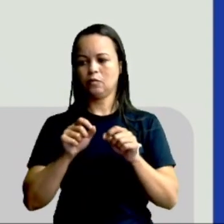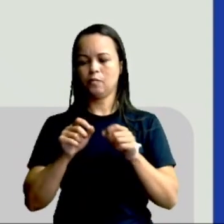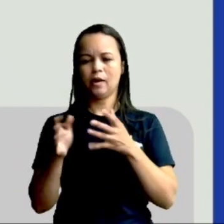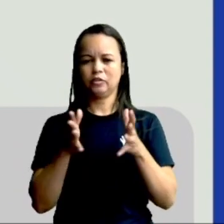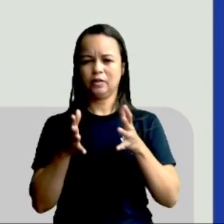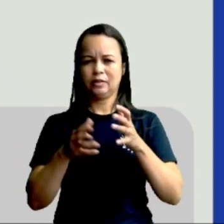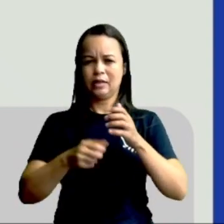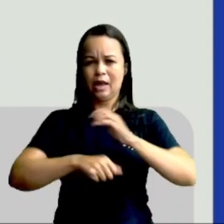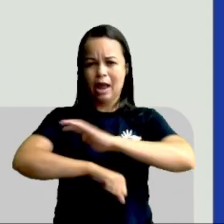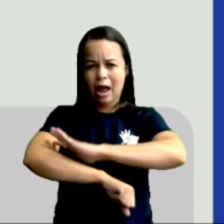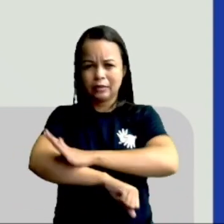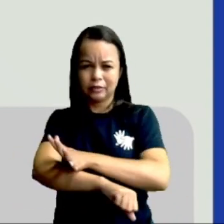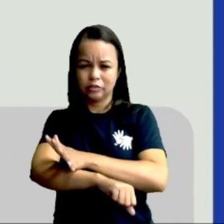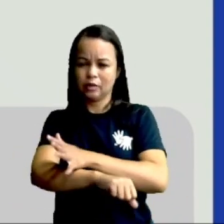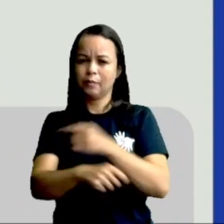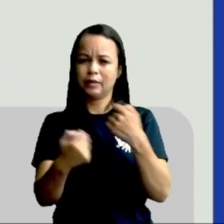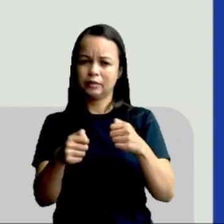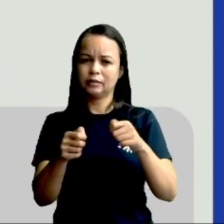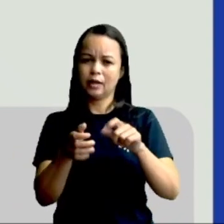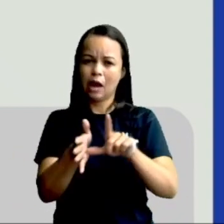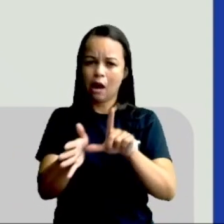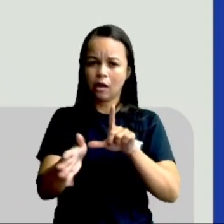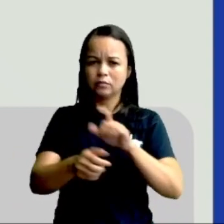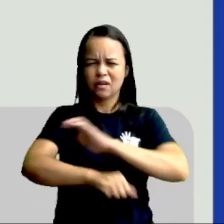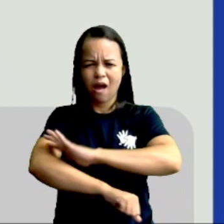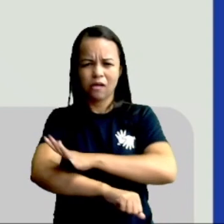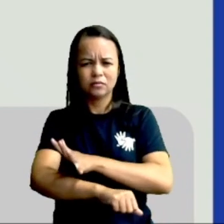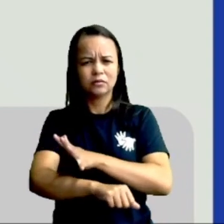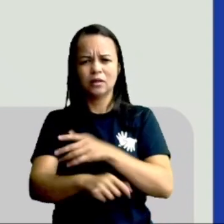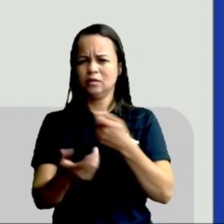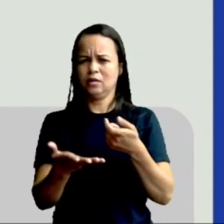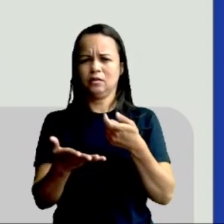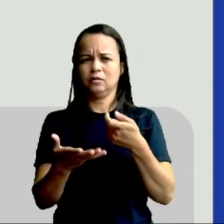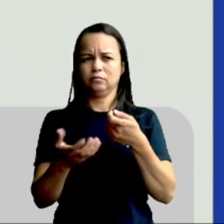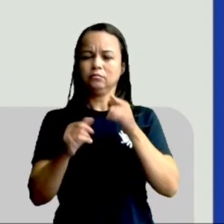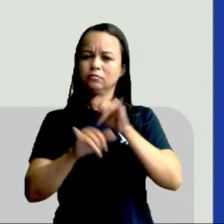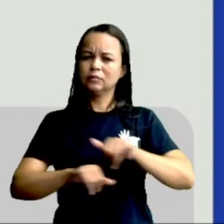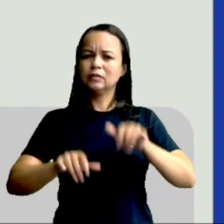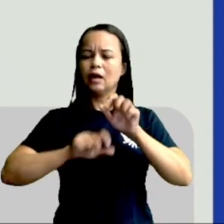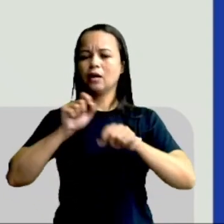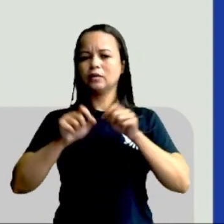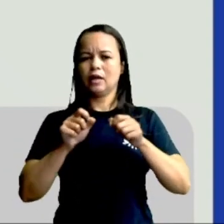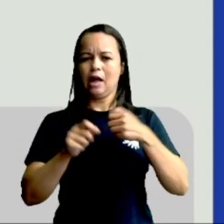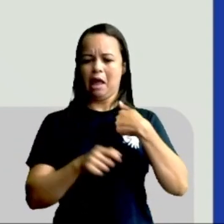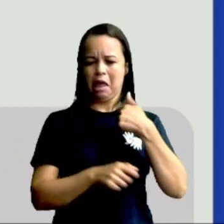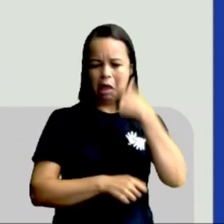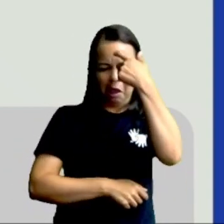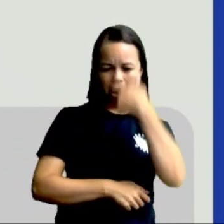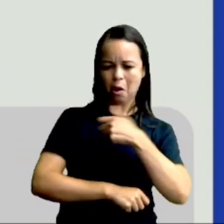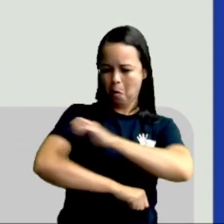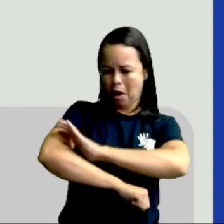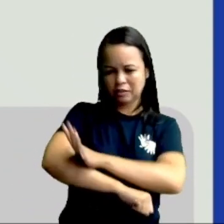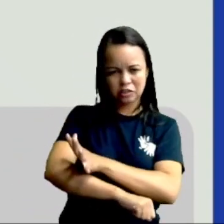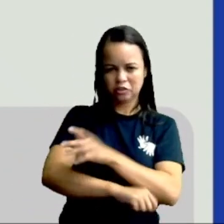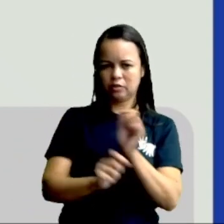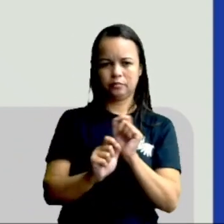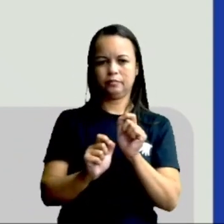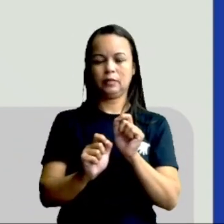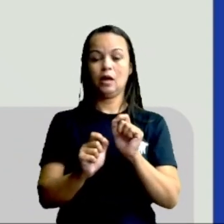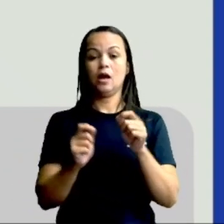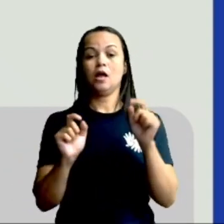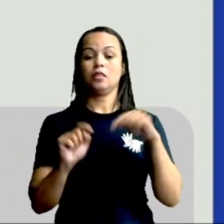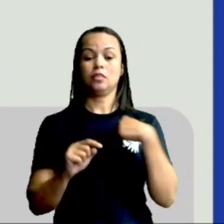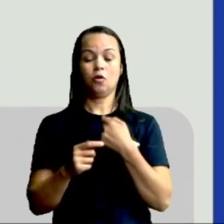racista, é preciso ser antirracista. Isso quer dizer que não basta a gente dizer, eu não sou racista. A gente